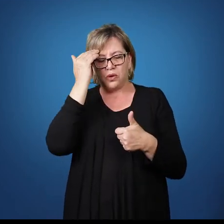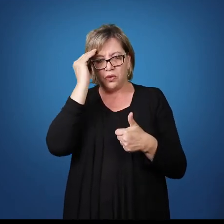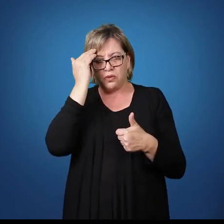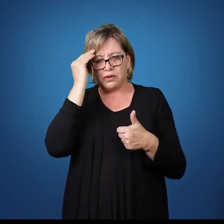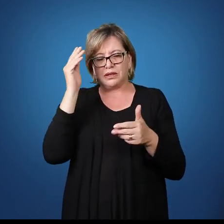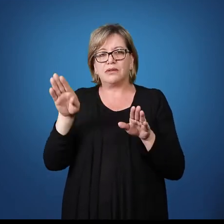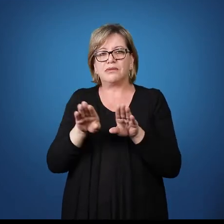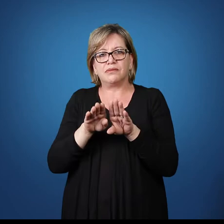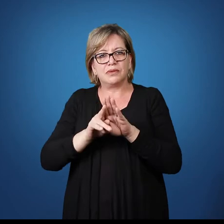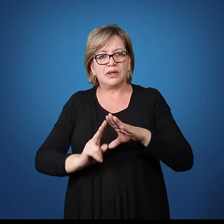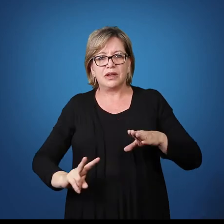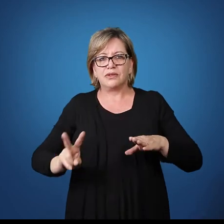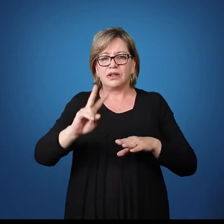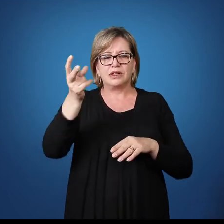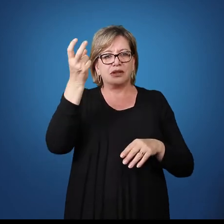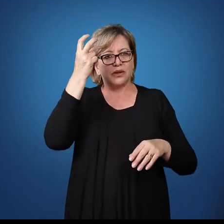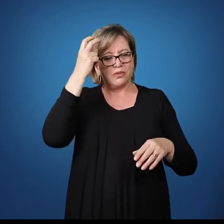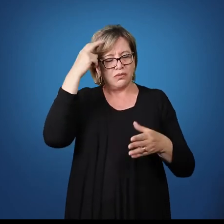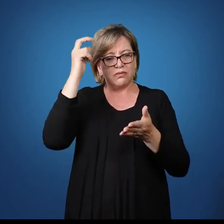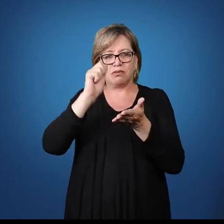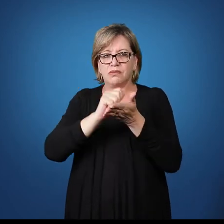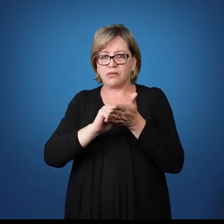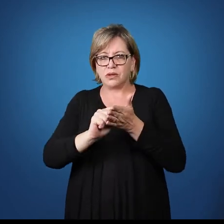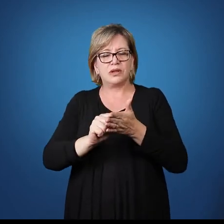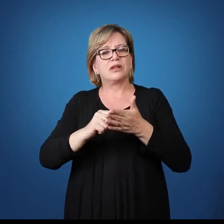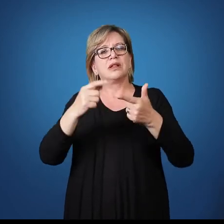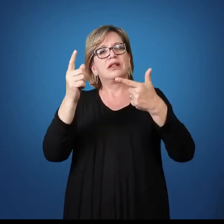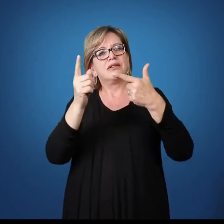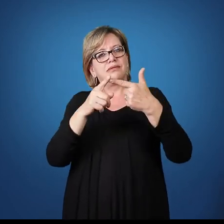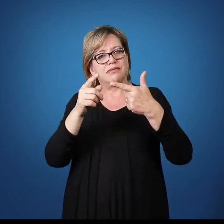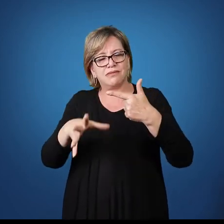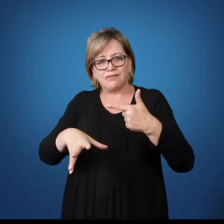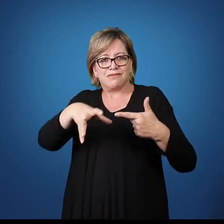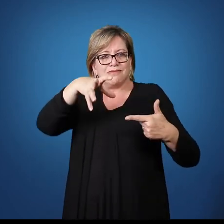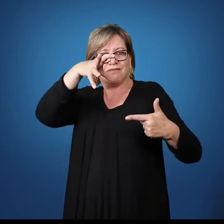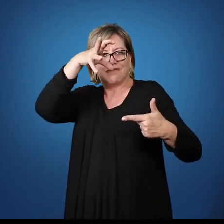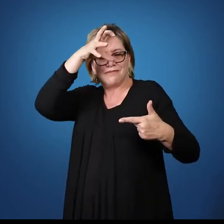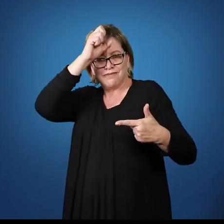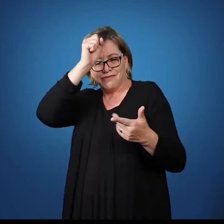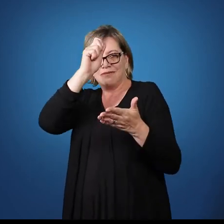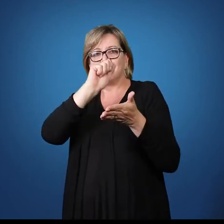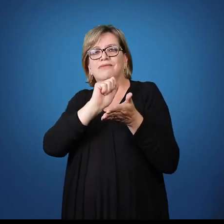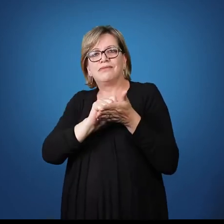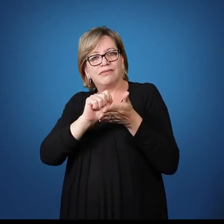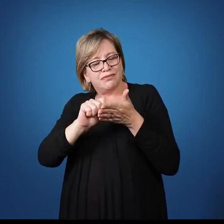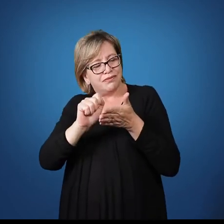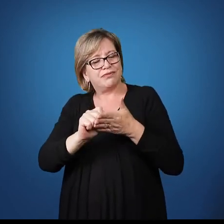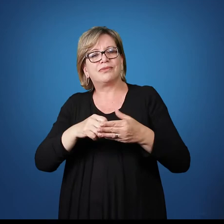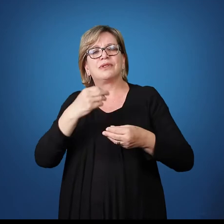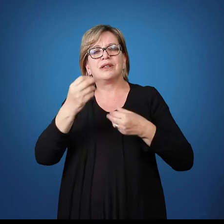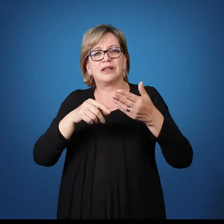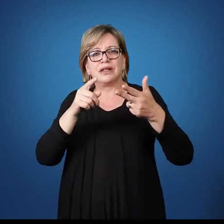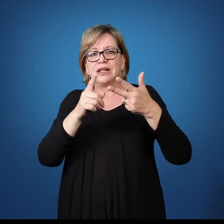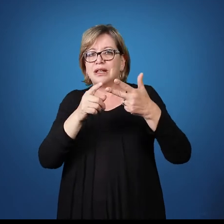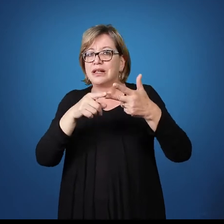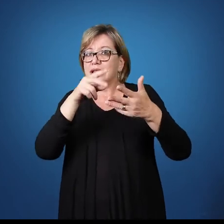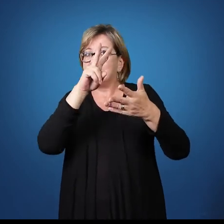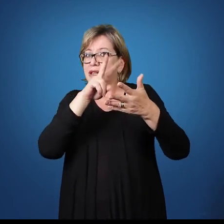e a valorização da cultura escrita, a aquisição do sistema escrita, da escrita, a